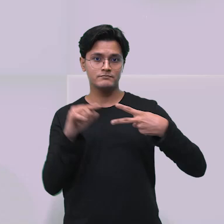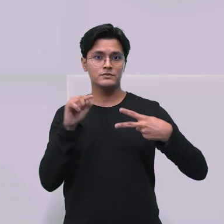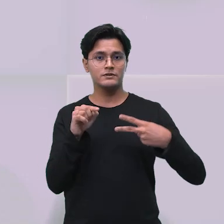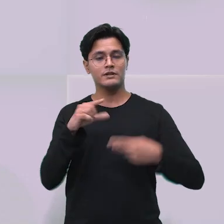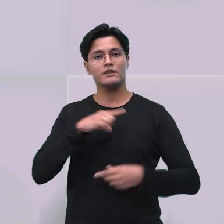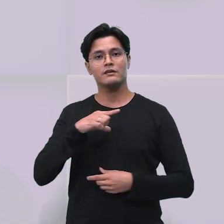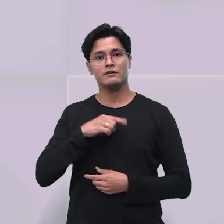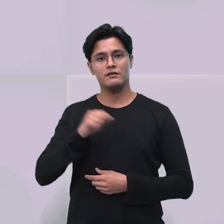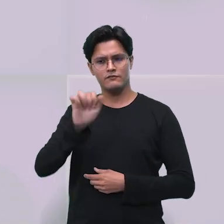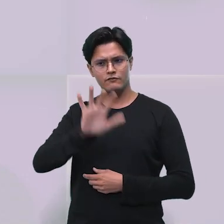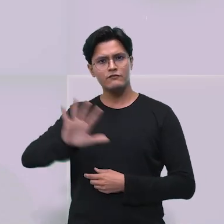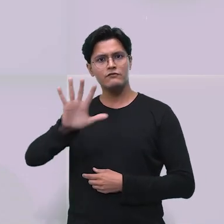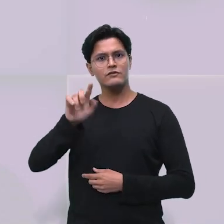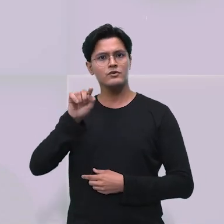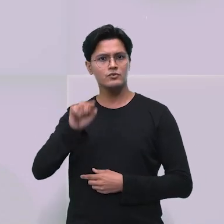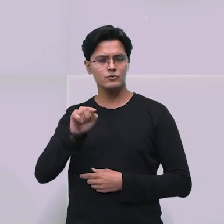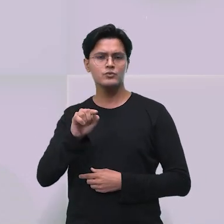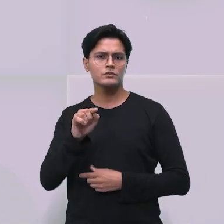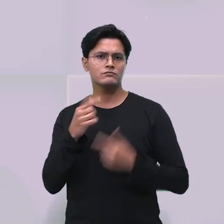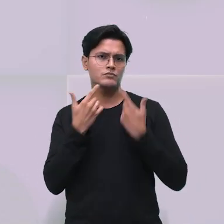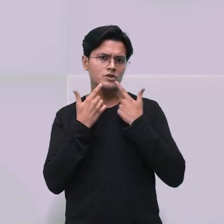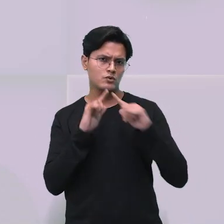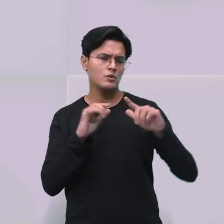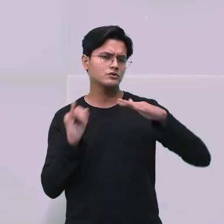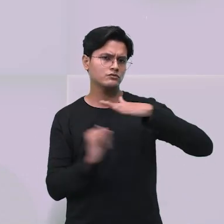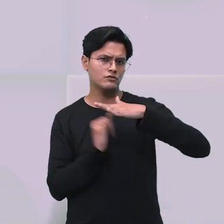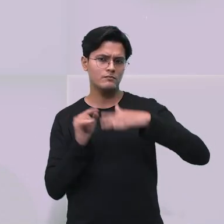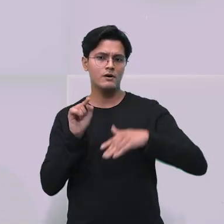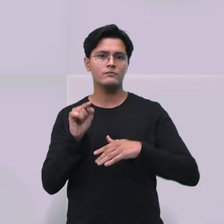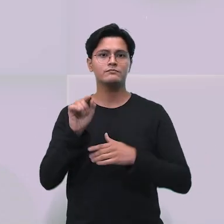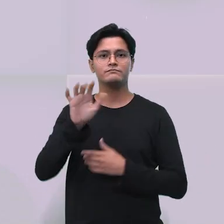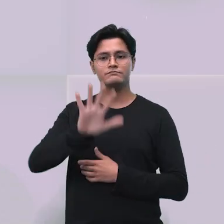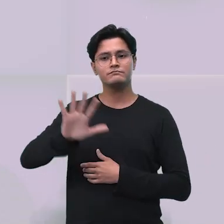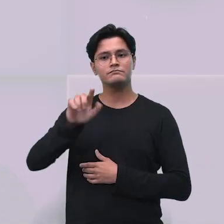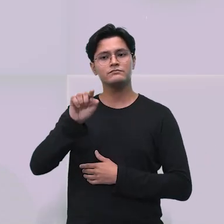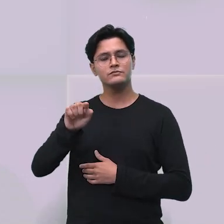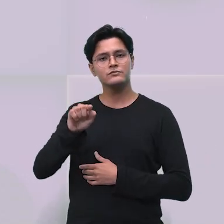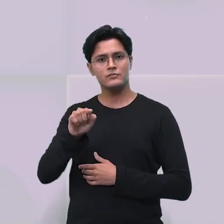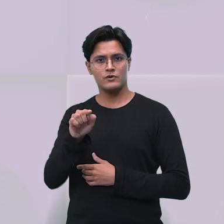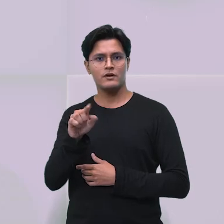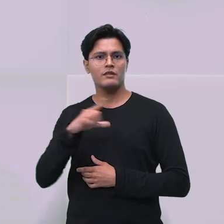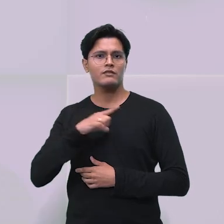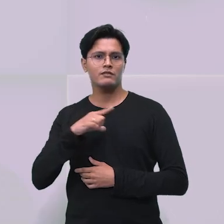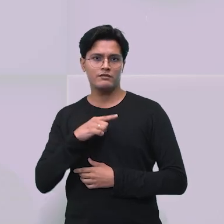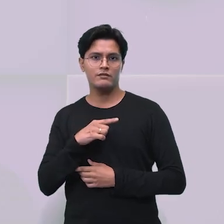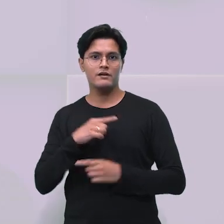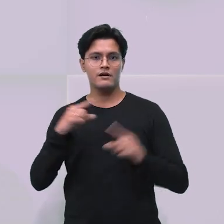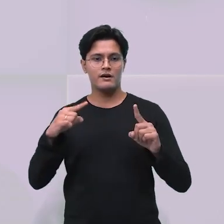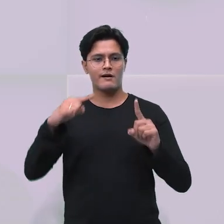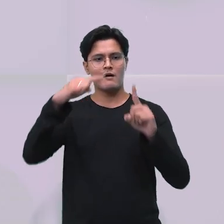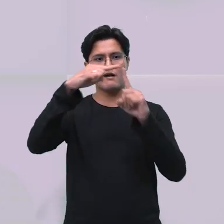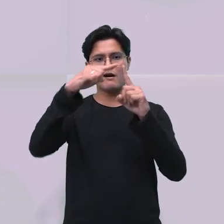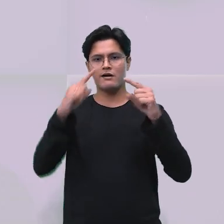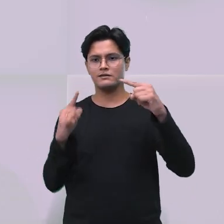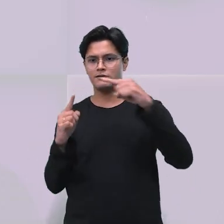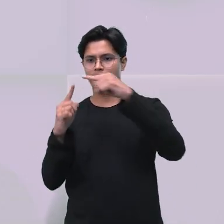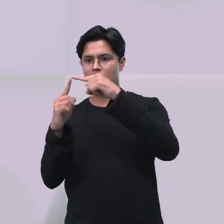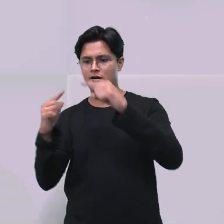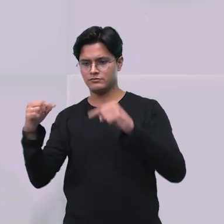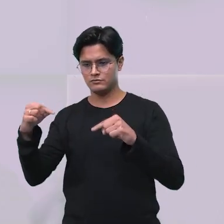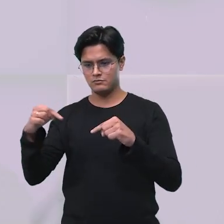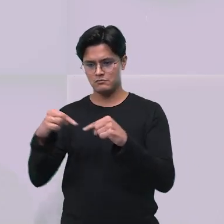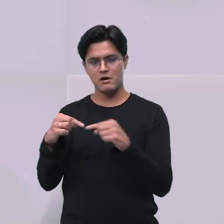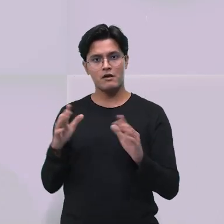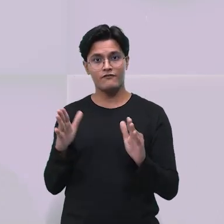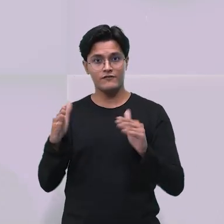falando popularmente, tá? É uma figura que ela tem todos os seus cantos fechados, vamos entender assim. Então